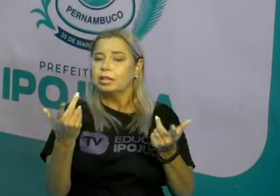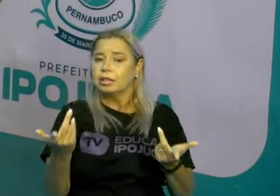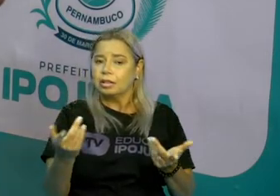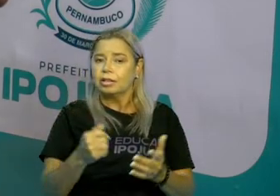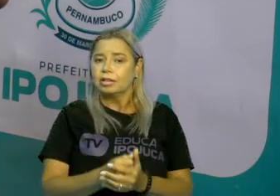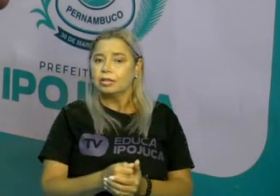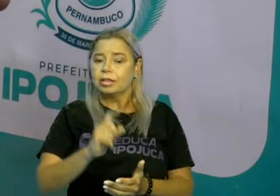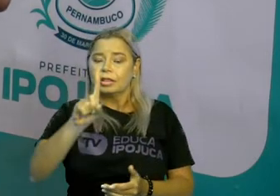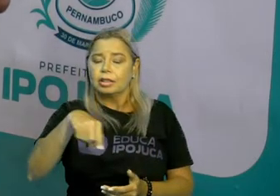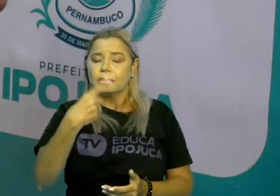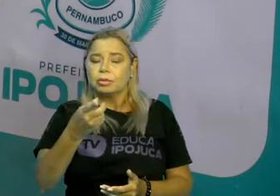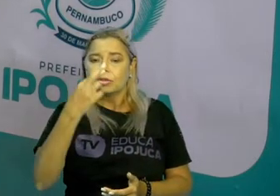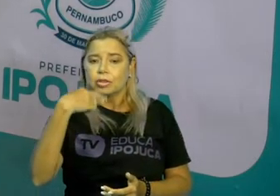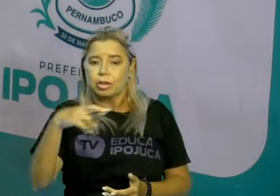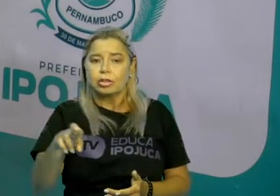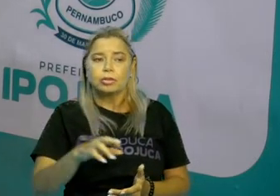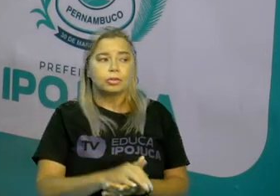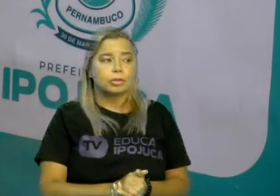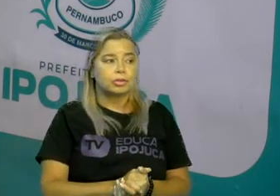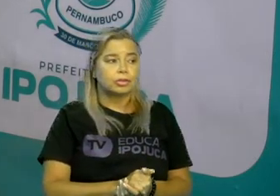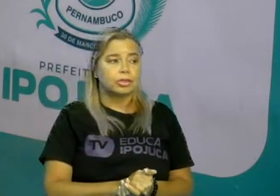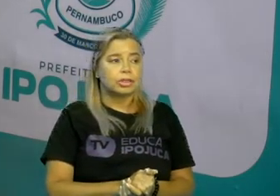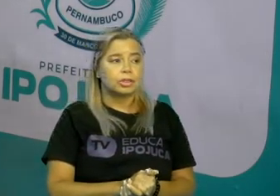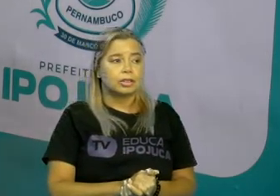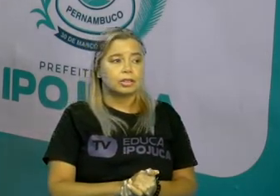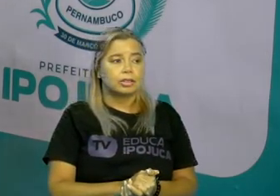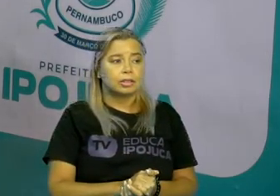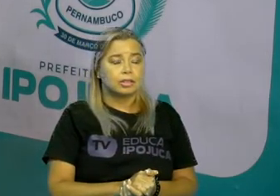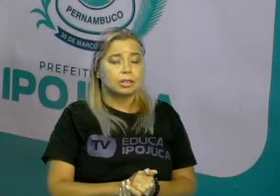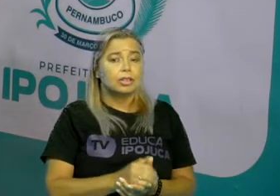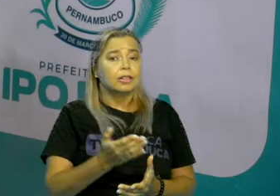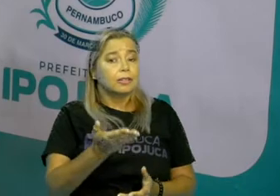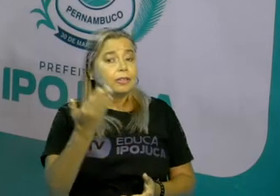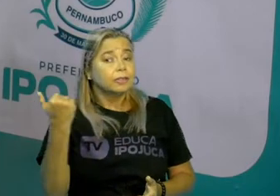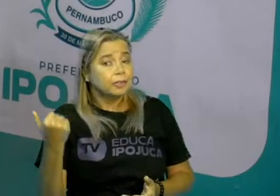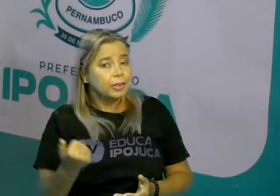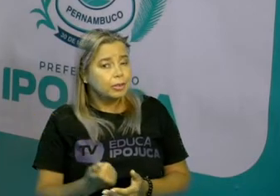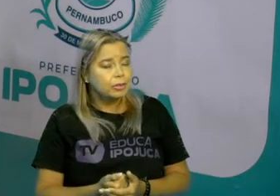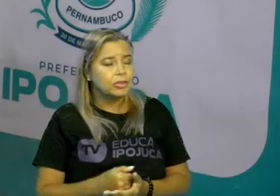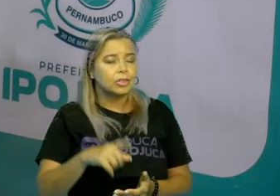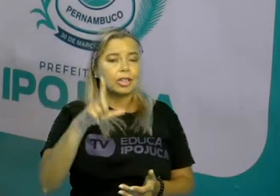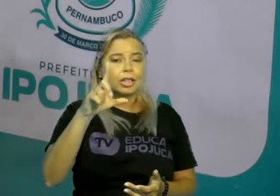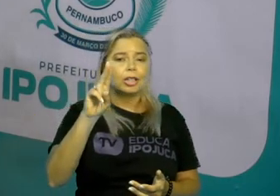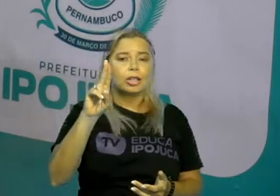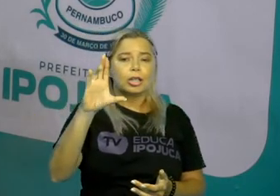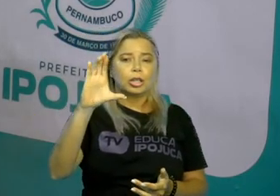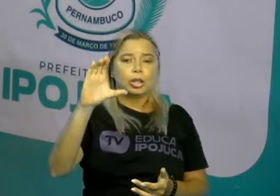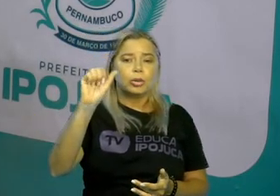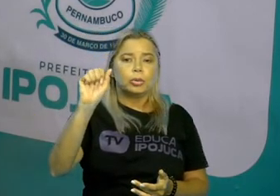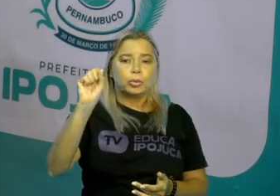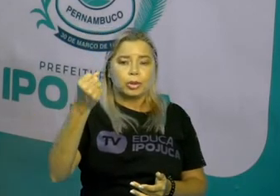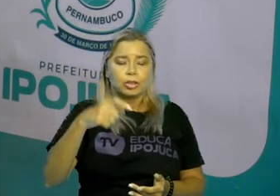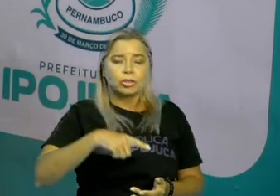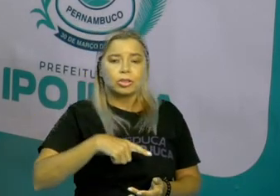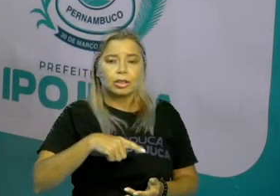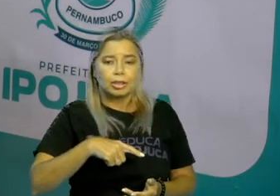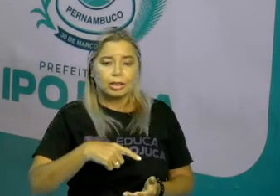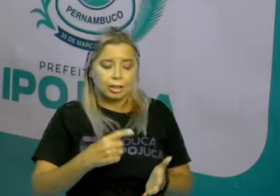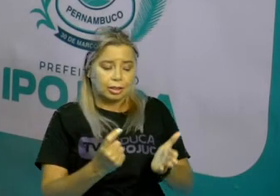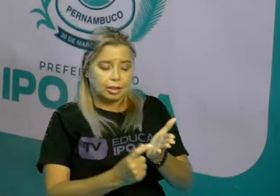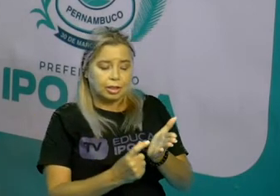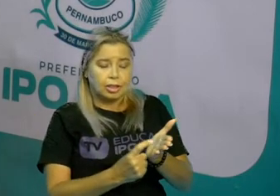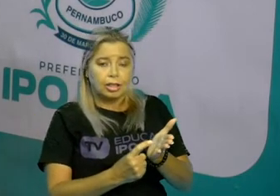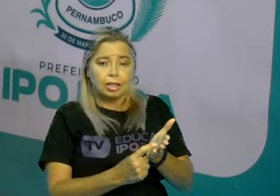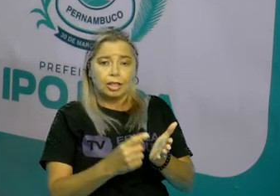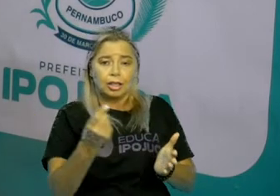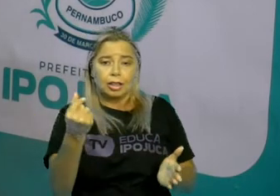vamos a resposta Lucas tem o que vamos às dicas de uma nota de 10